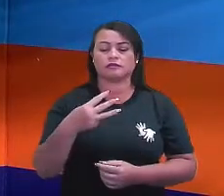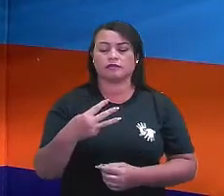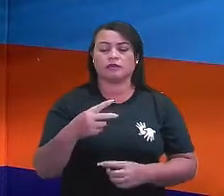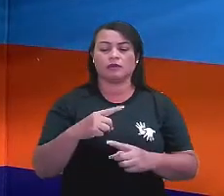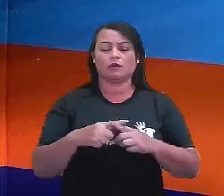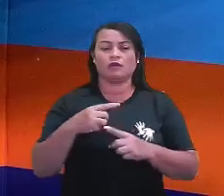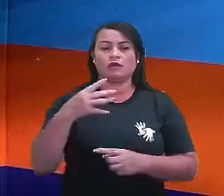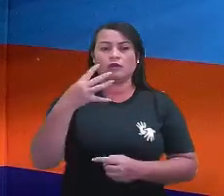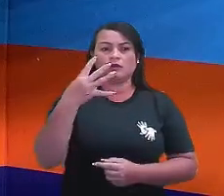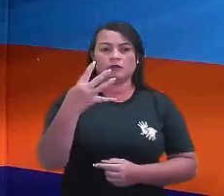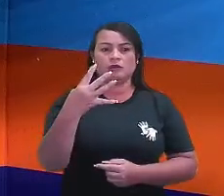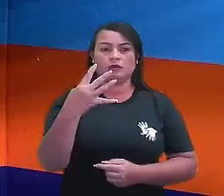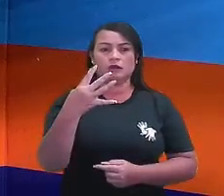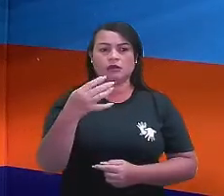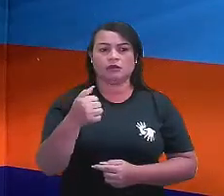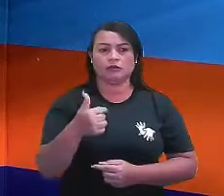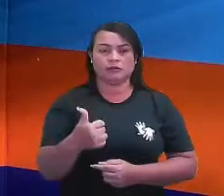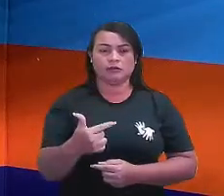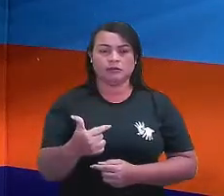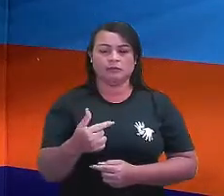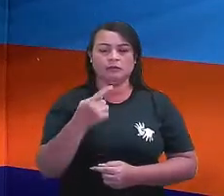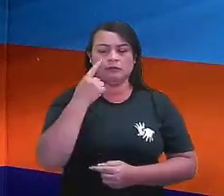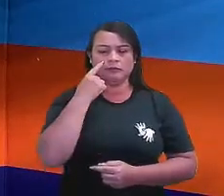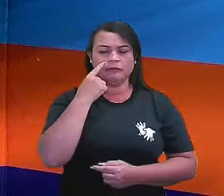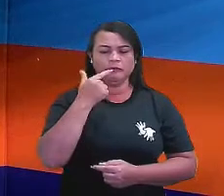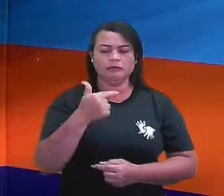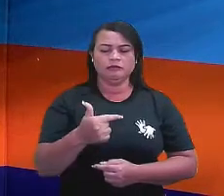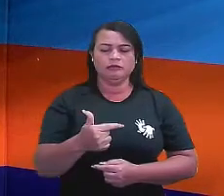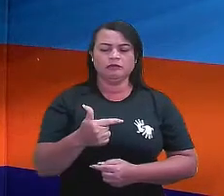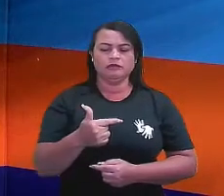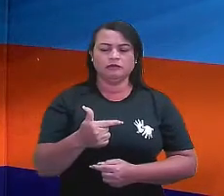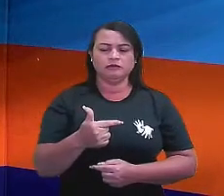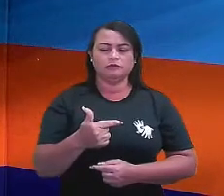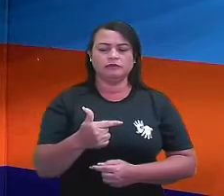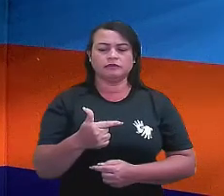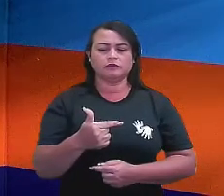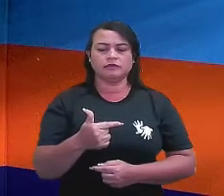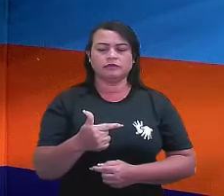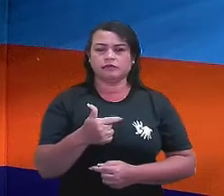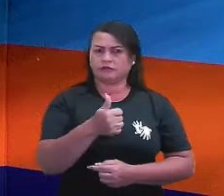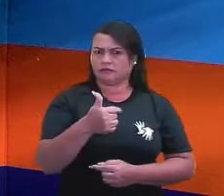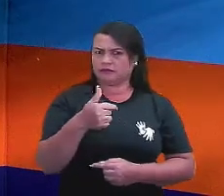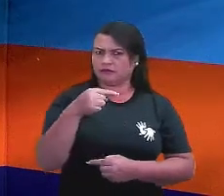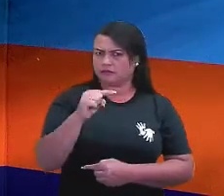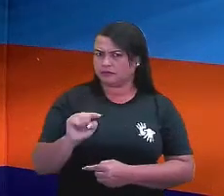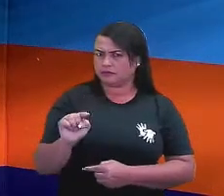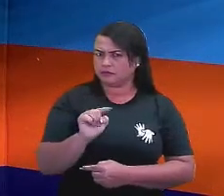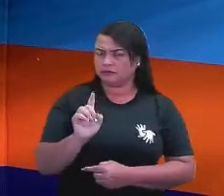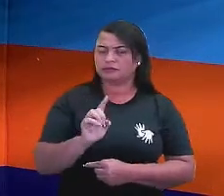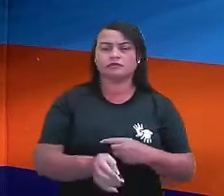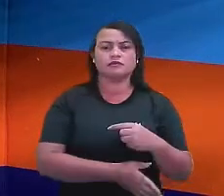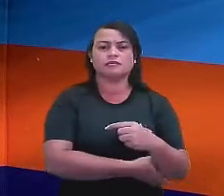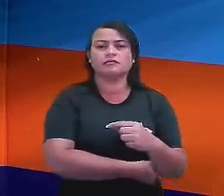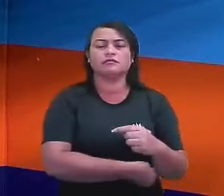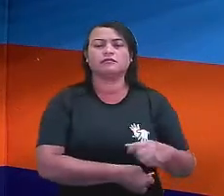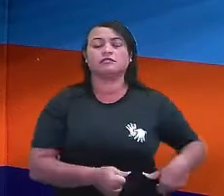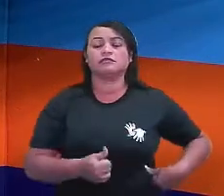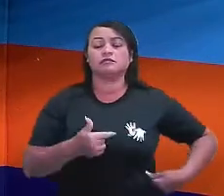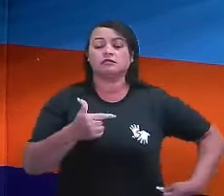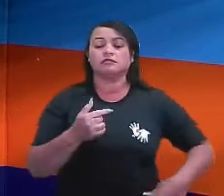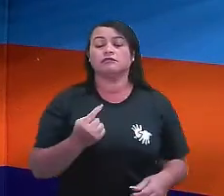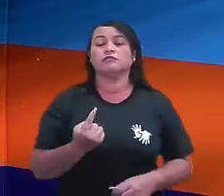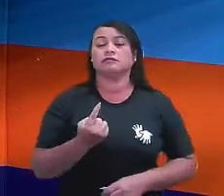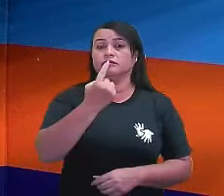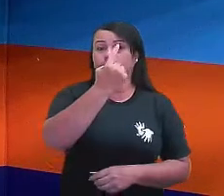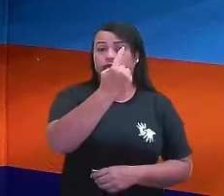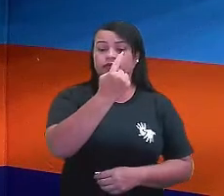4, que vai dar 12. Vou botar o 12 todinho aqui? Não, eu boto 2 e subo 1 para